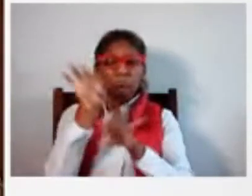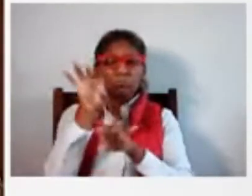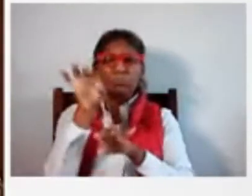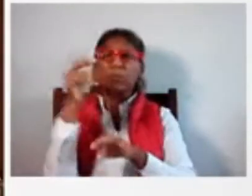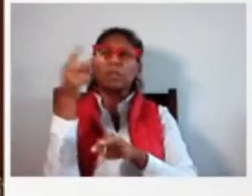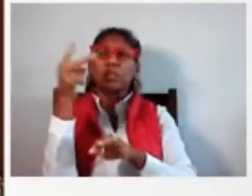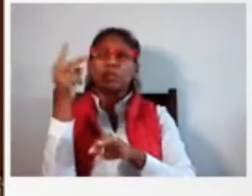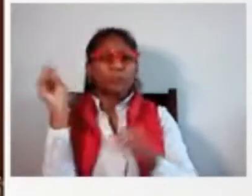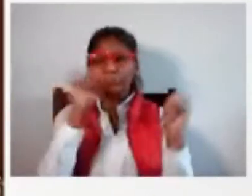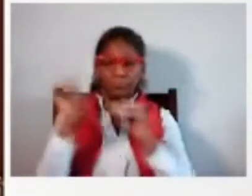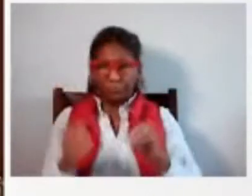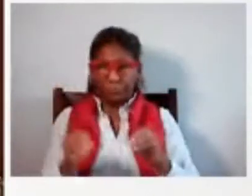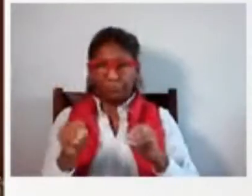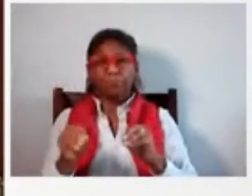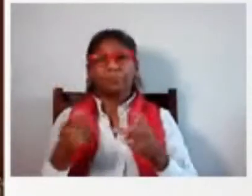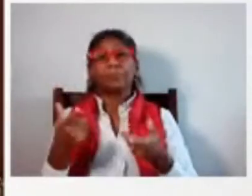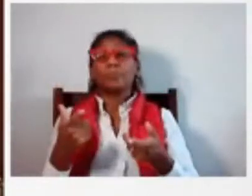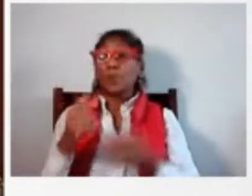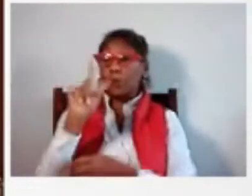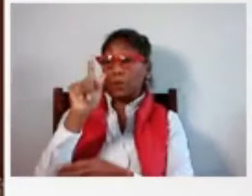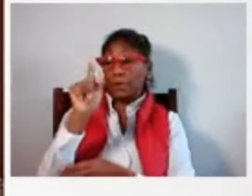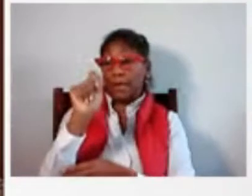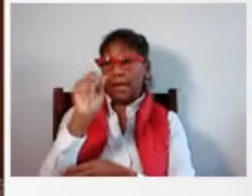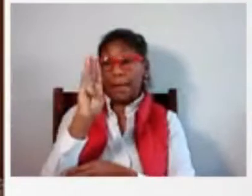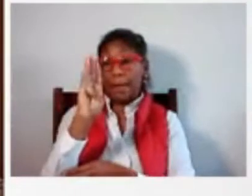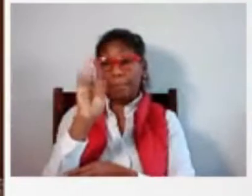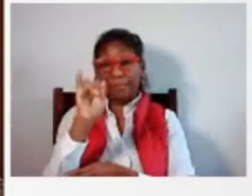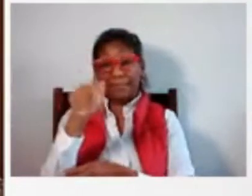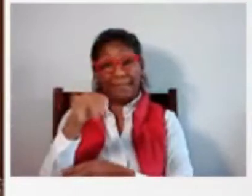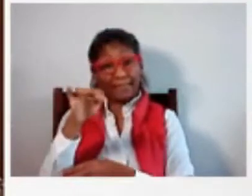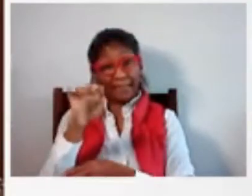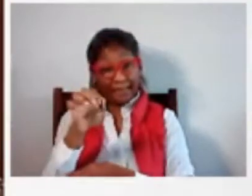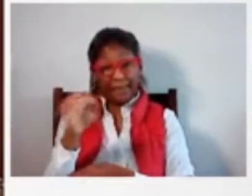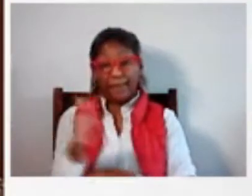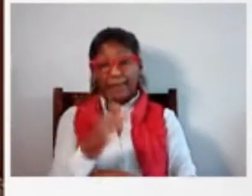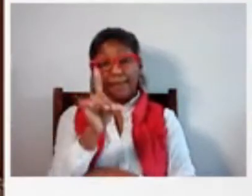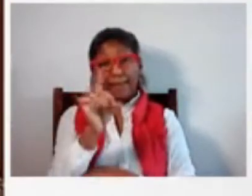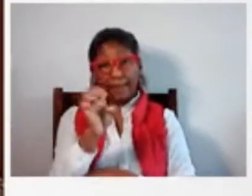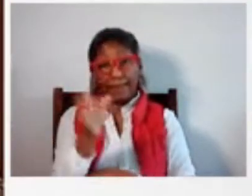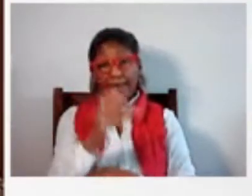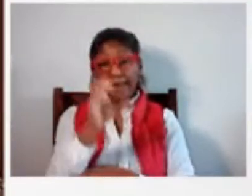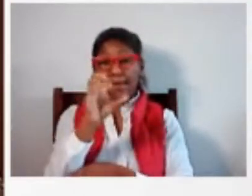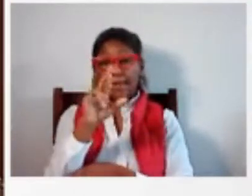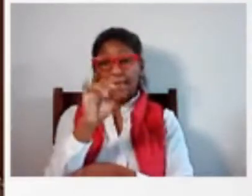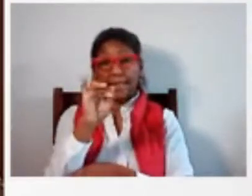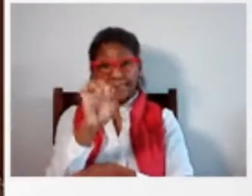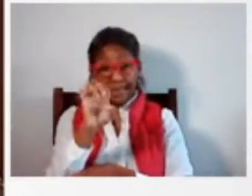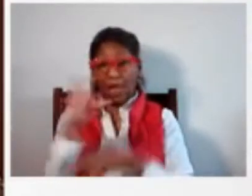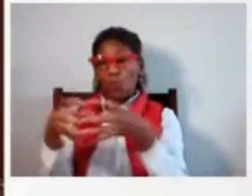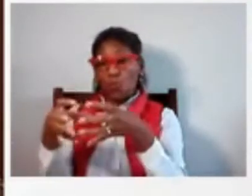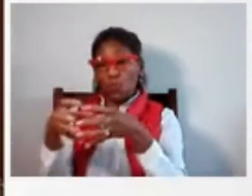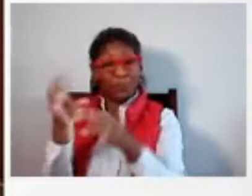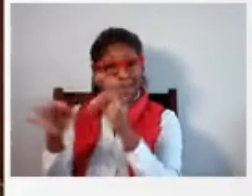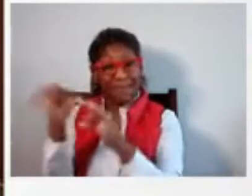contestação, o gabinete de crise, né, analisa na segunda-feira os dados, e aí passam a vigorar a partir de